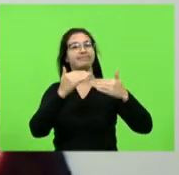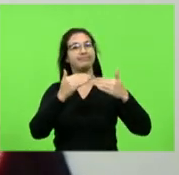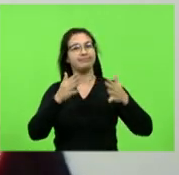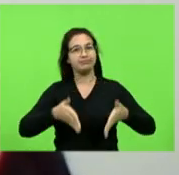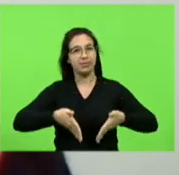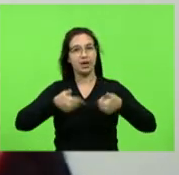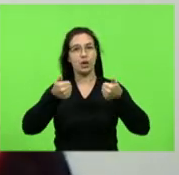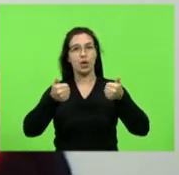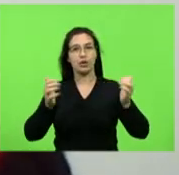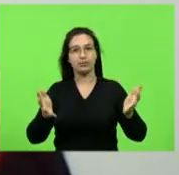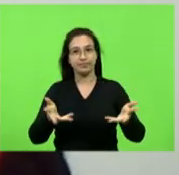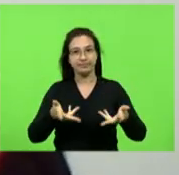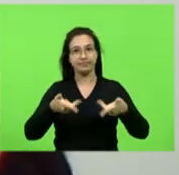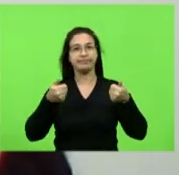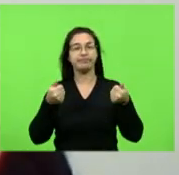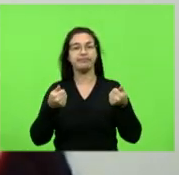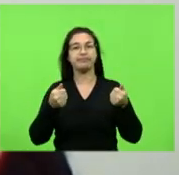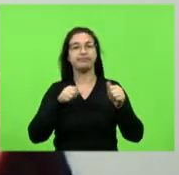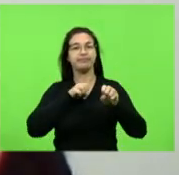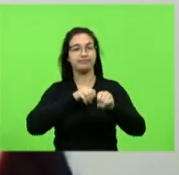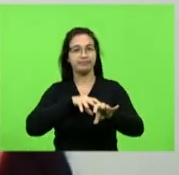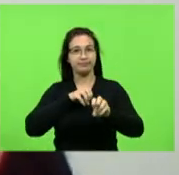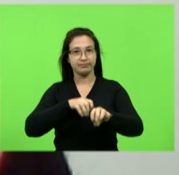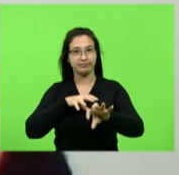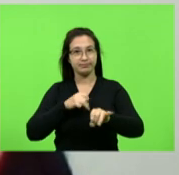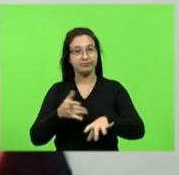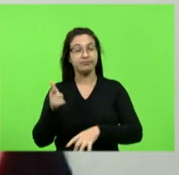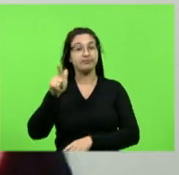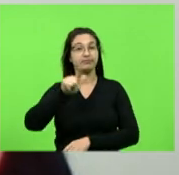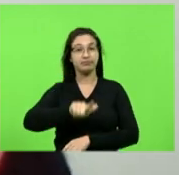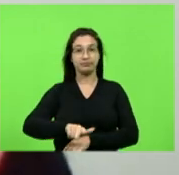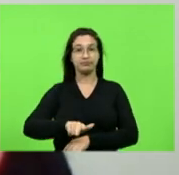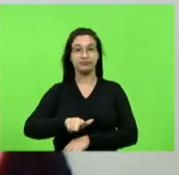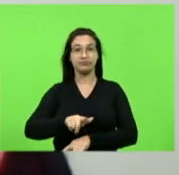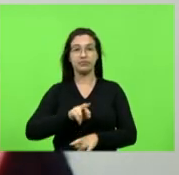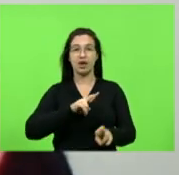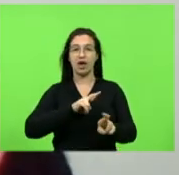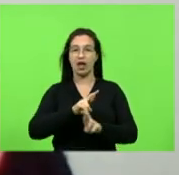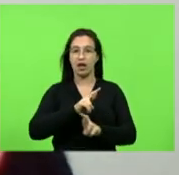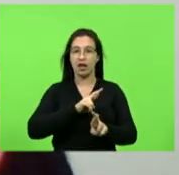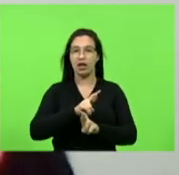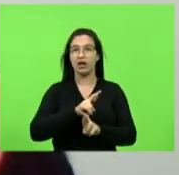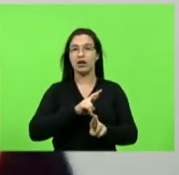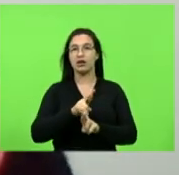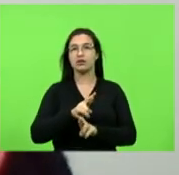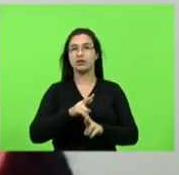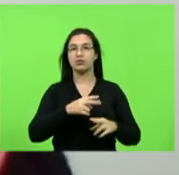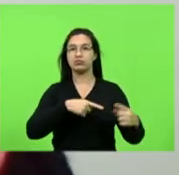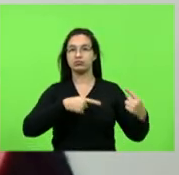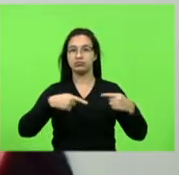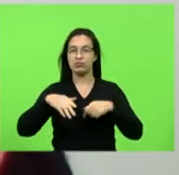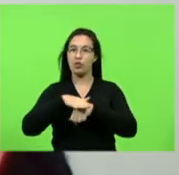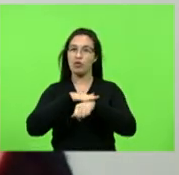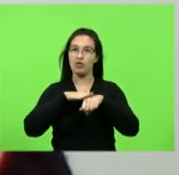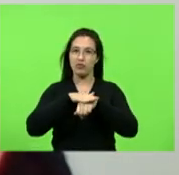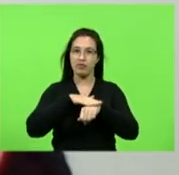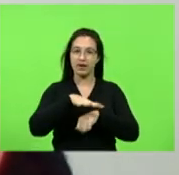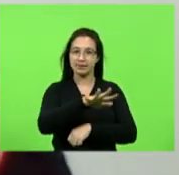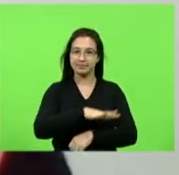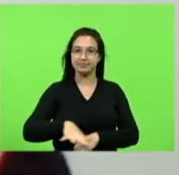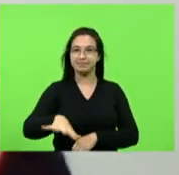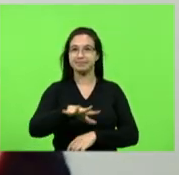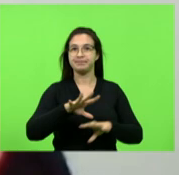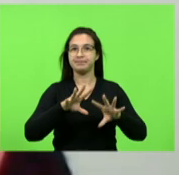qualidade da educação e estabelecermos uma relação dialógica com a comunidade e também